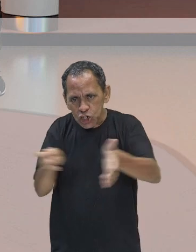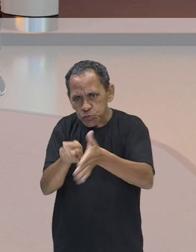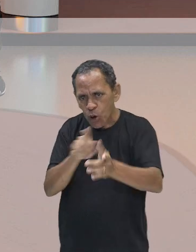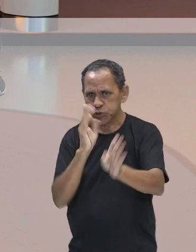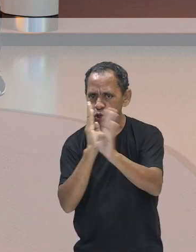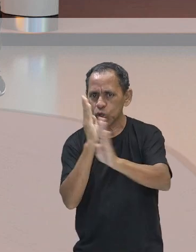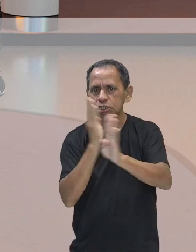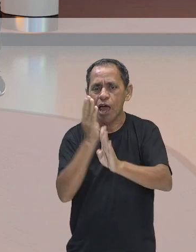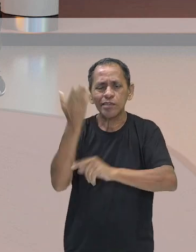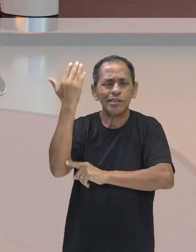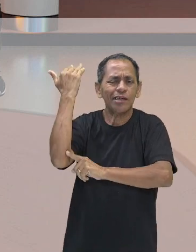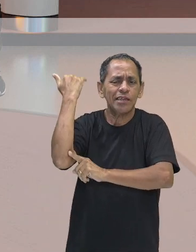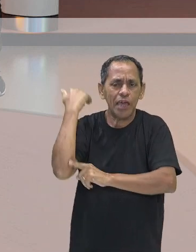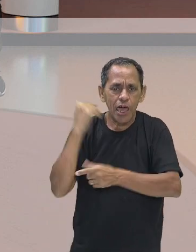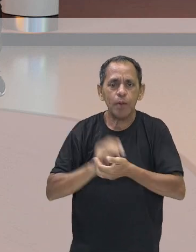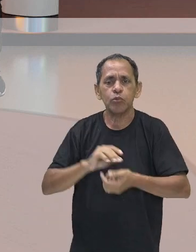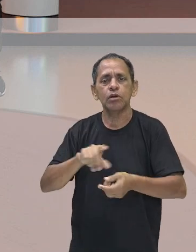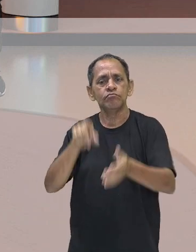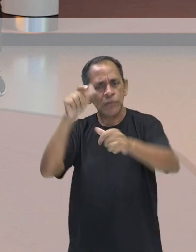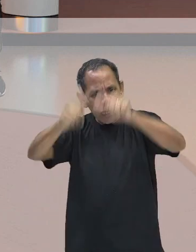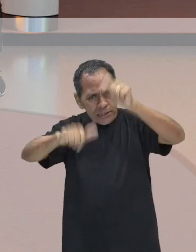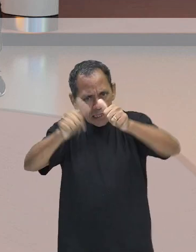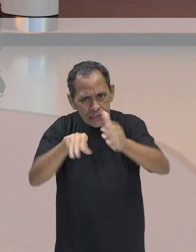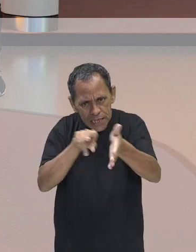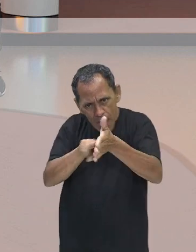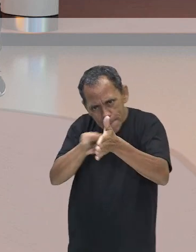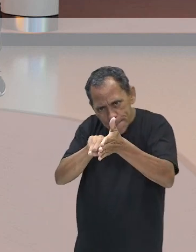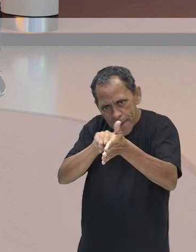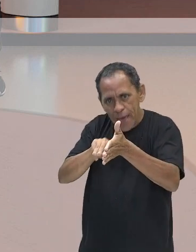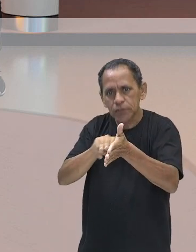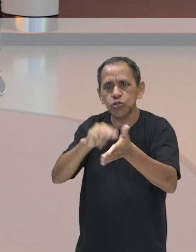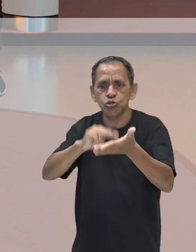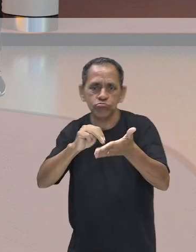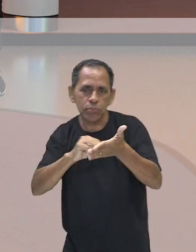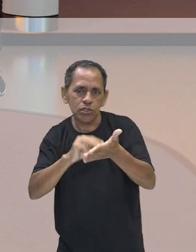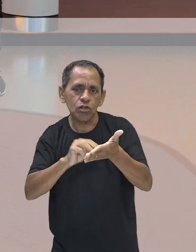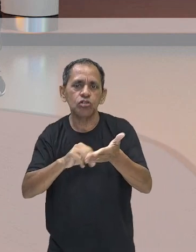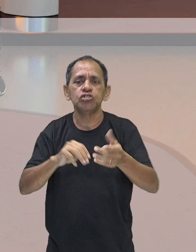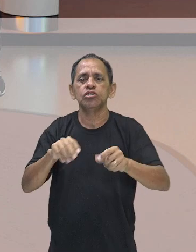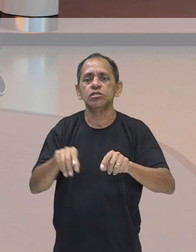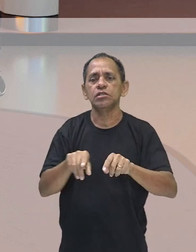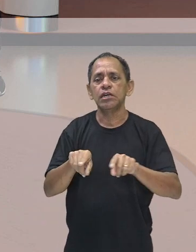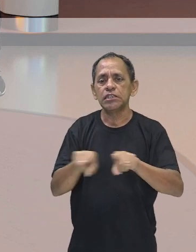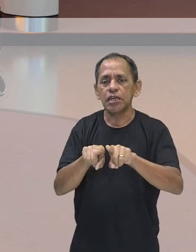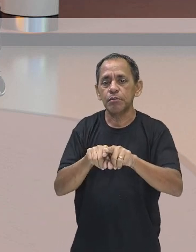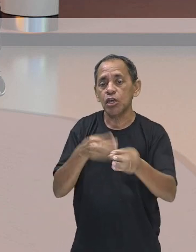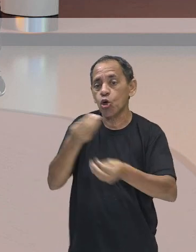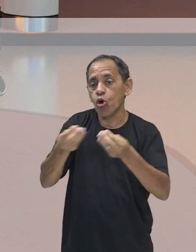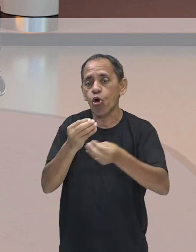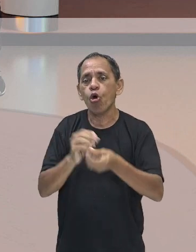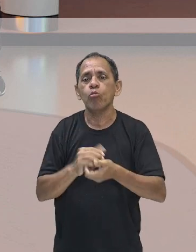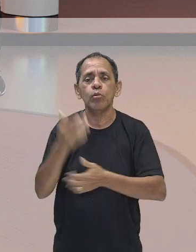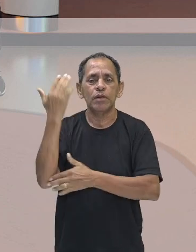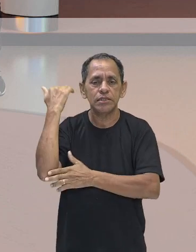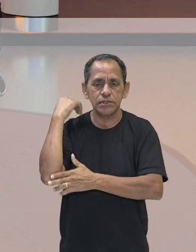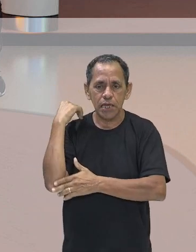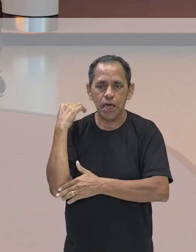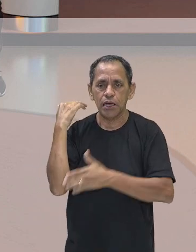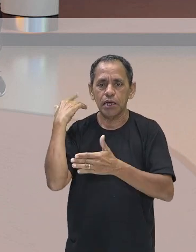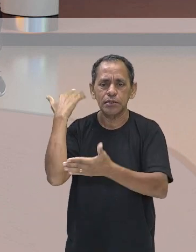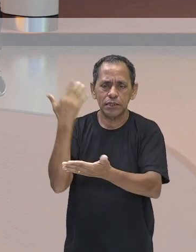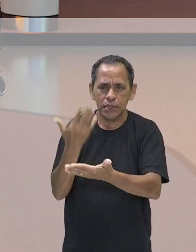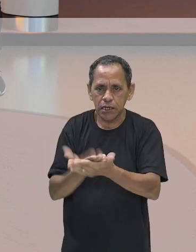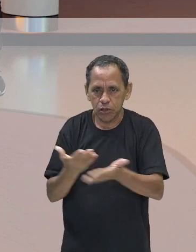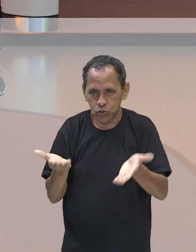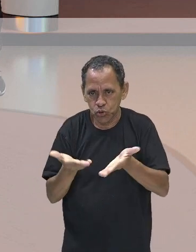analisar através de métodos e trazer à tona um passado, trazer o passado ao presente. Vamos ver um pouquinho mais